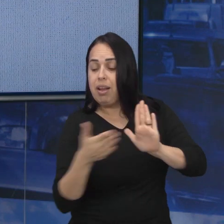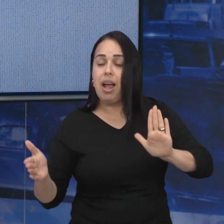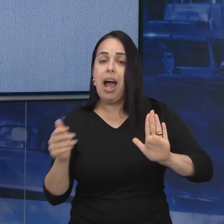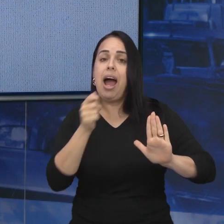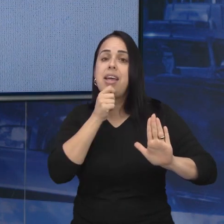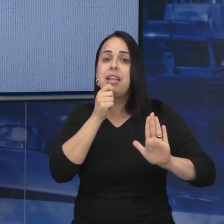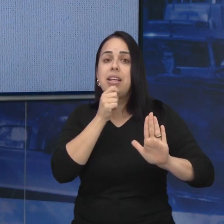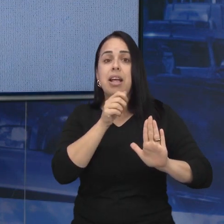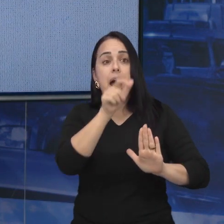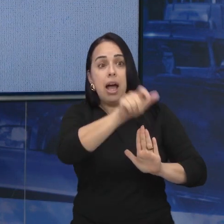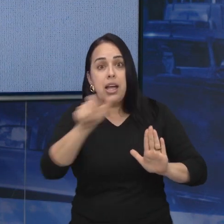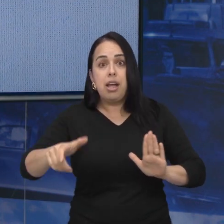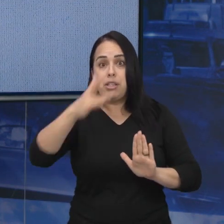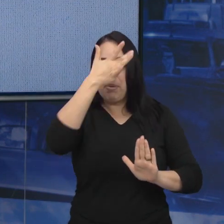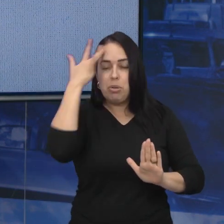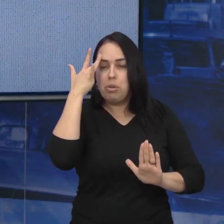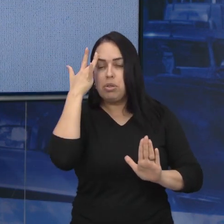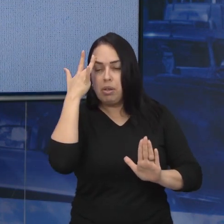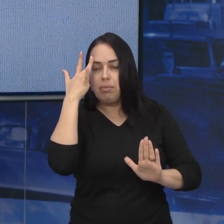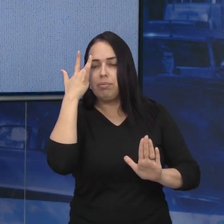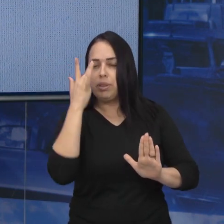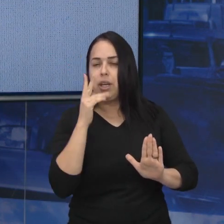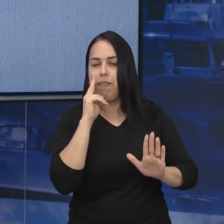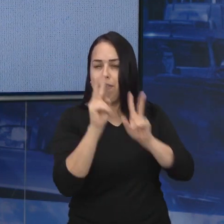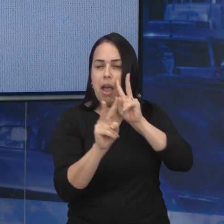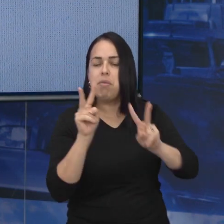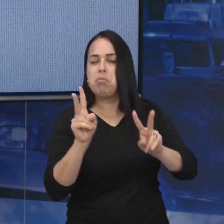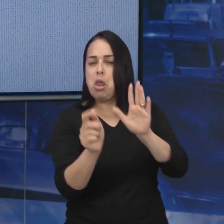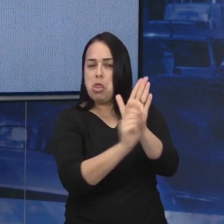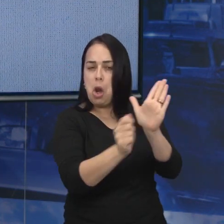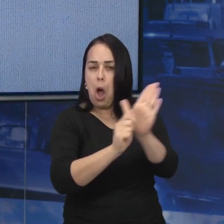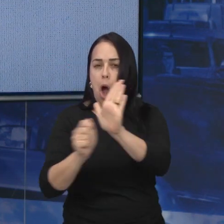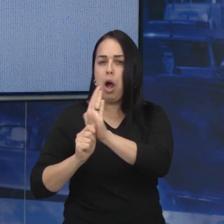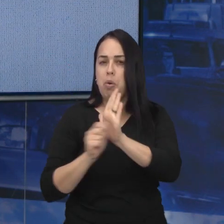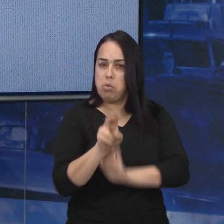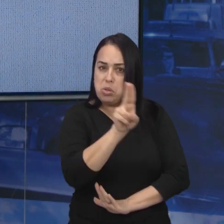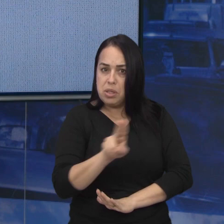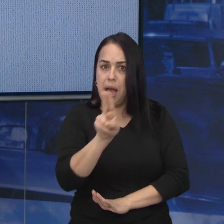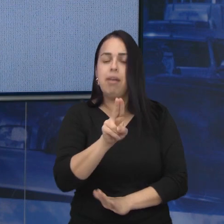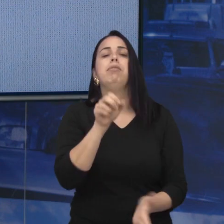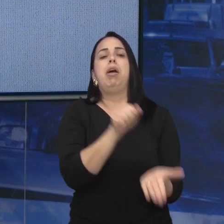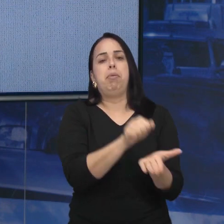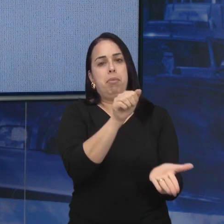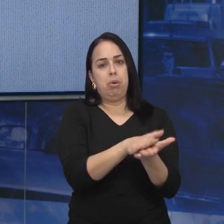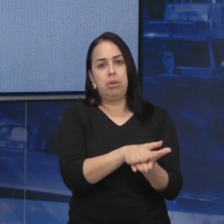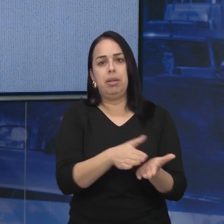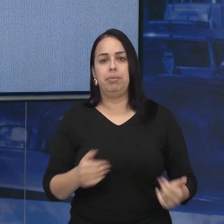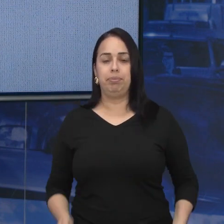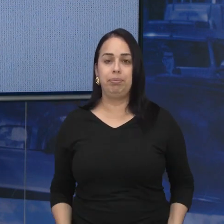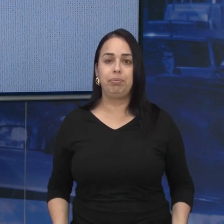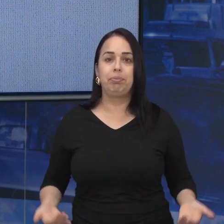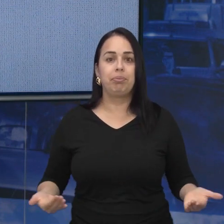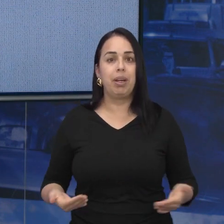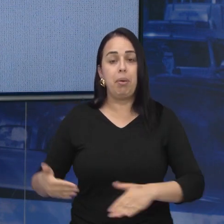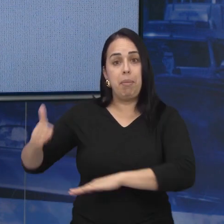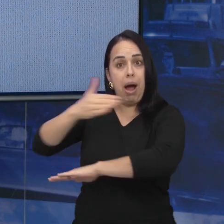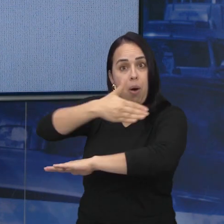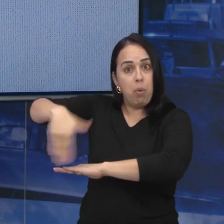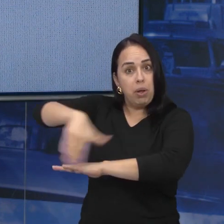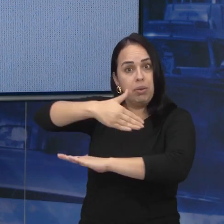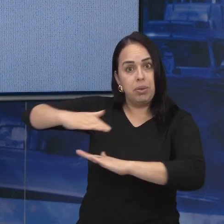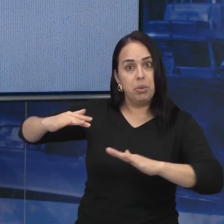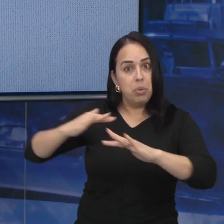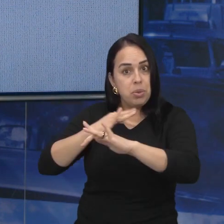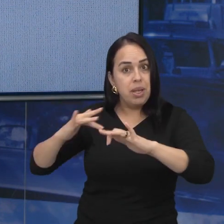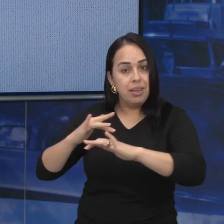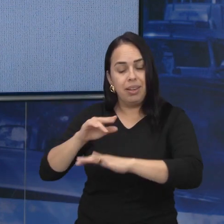Câmara e prevê multa para quem for flagrado usando drogas ilícitas em espaços públicos de São José. E uma rua do centro